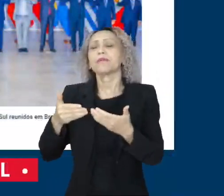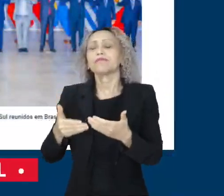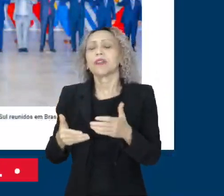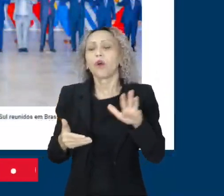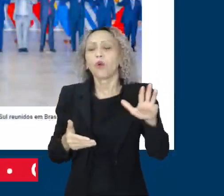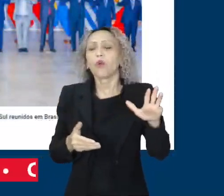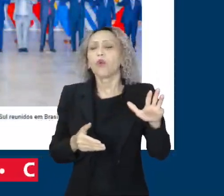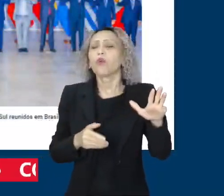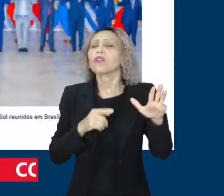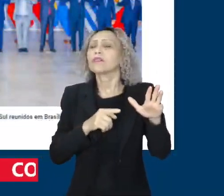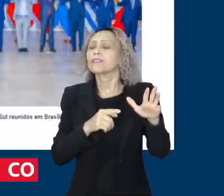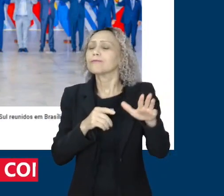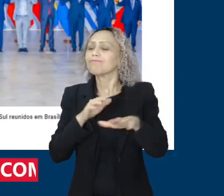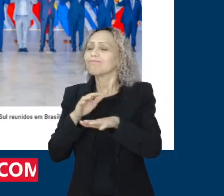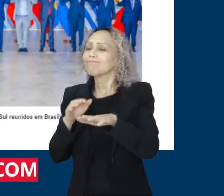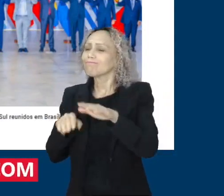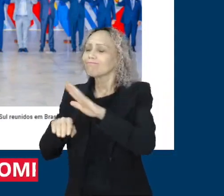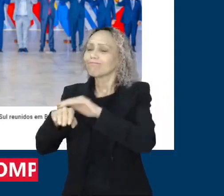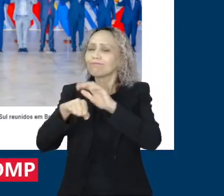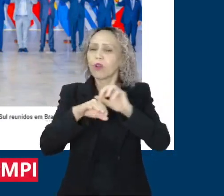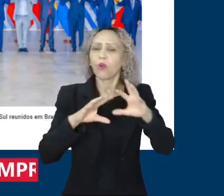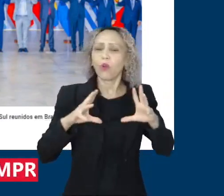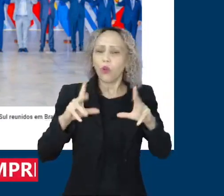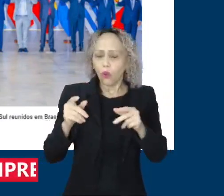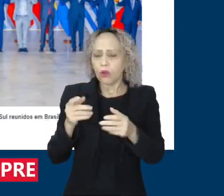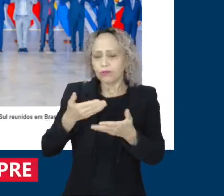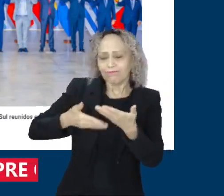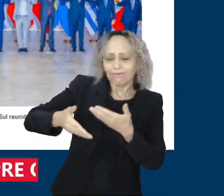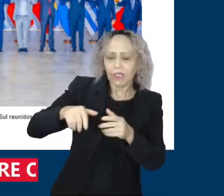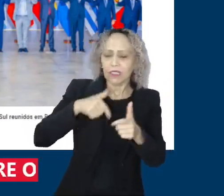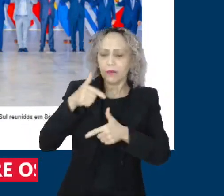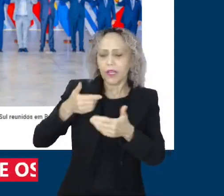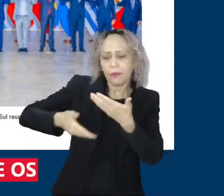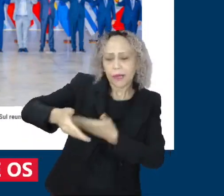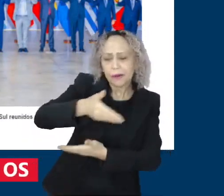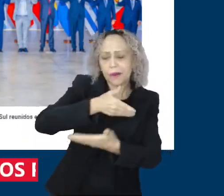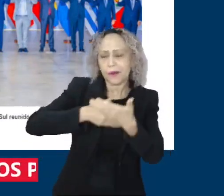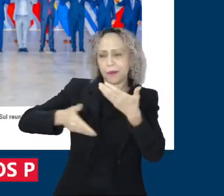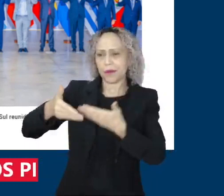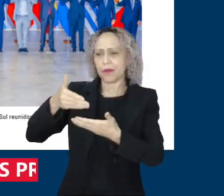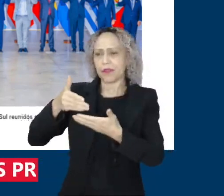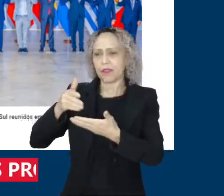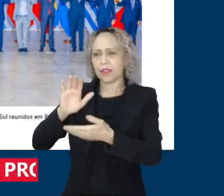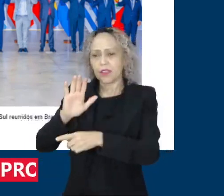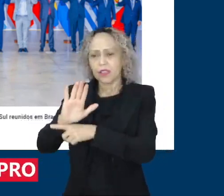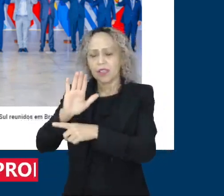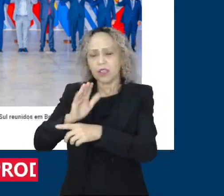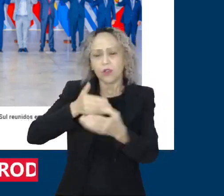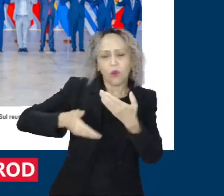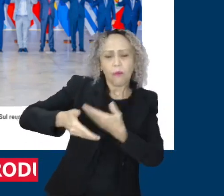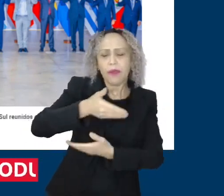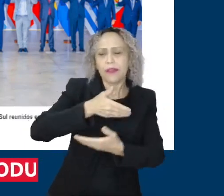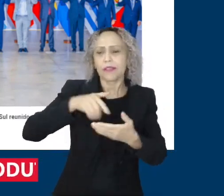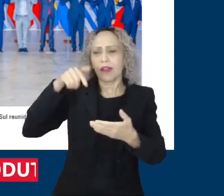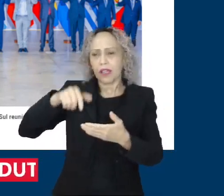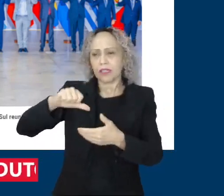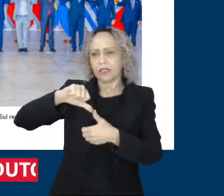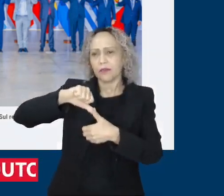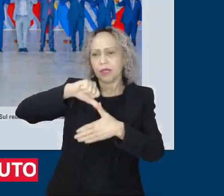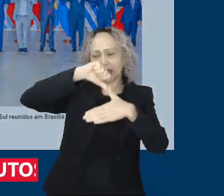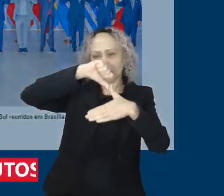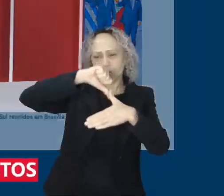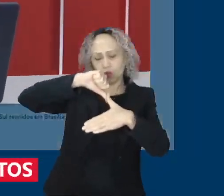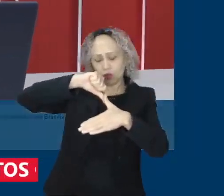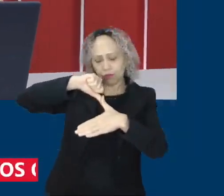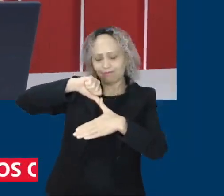de trabalhar pela integração e cooperação aqui na região da América do Sul. Eu gostaria que o senhor avaliasse de maneira